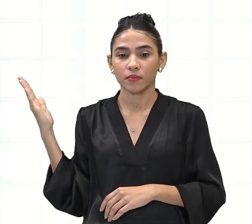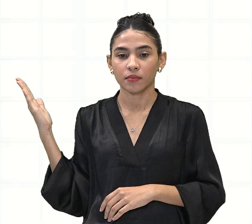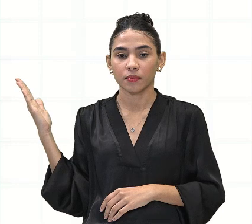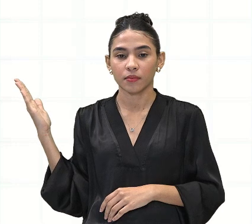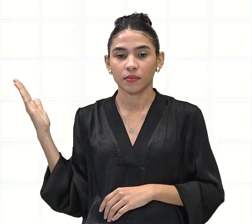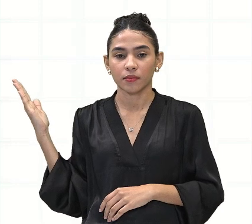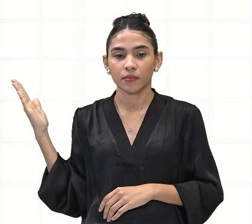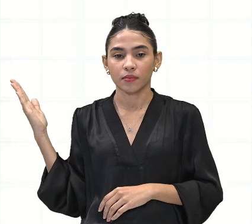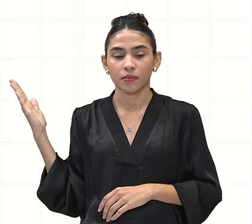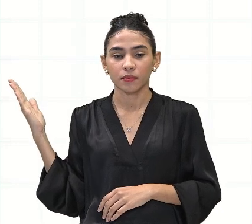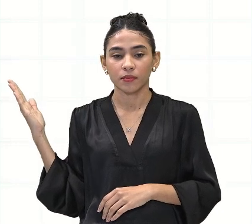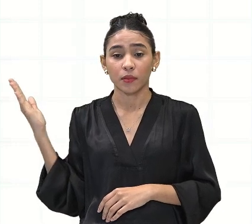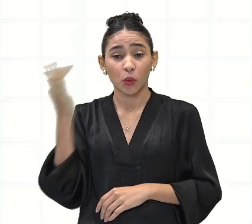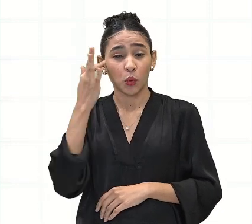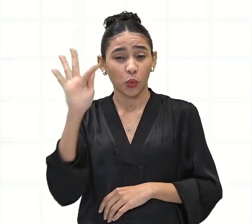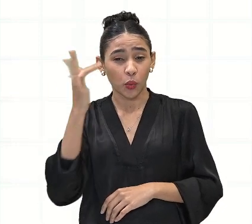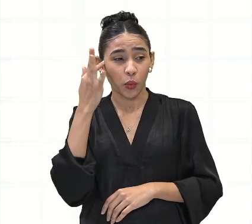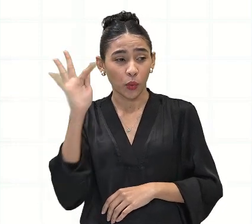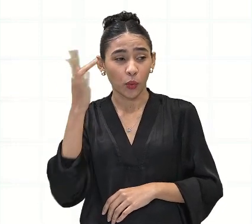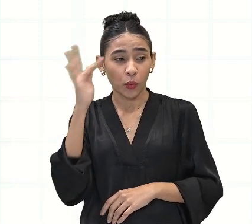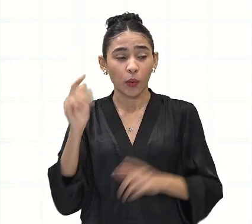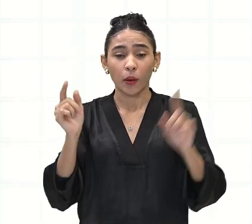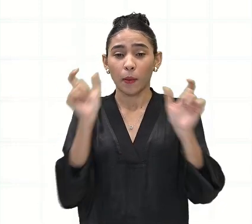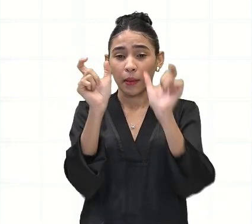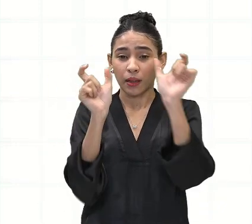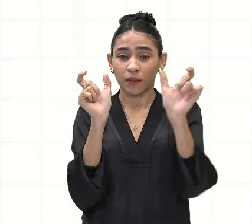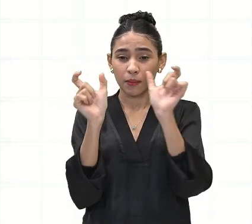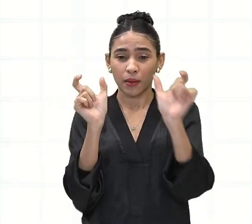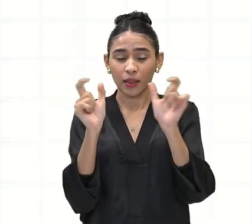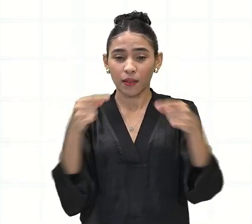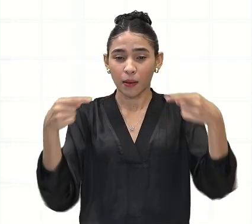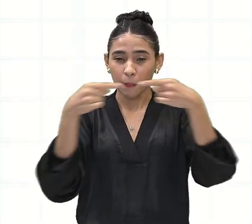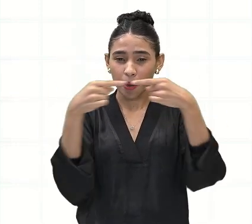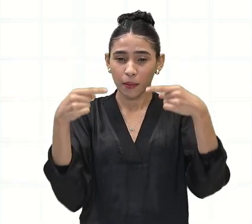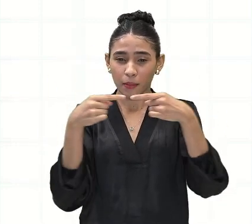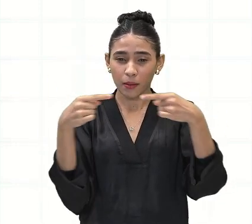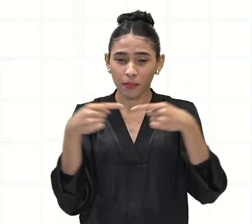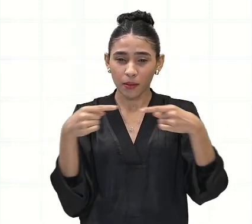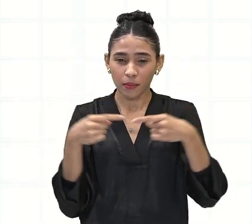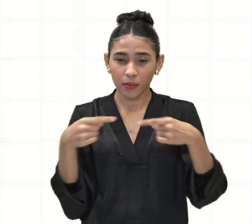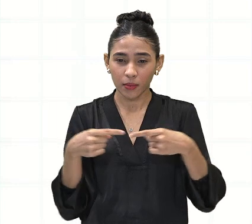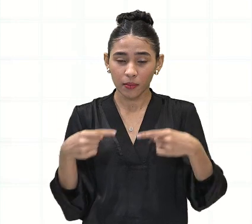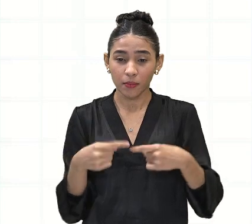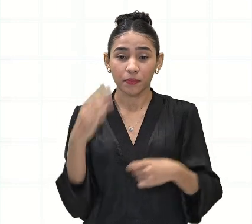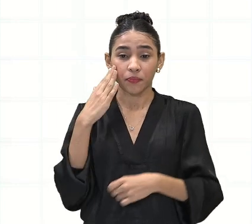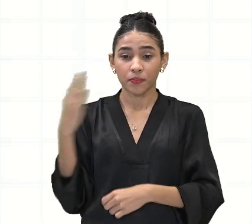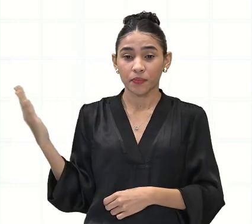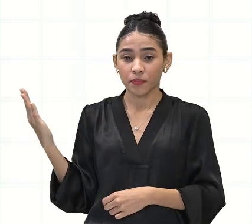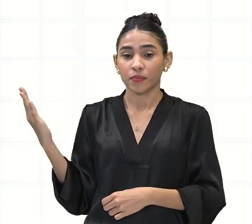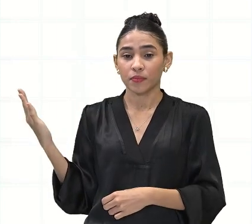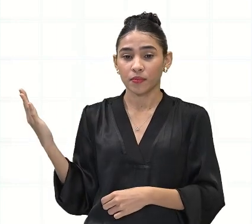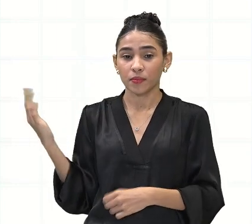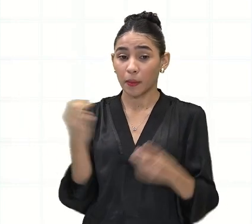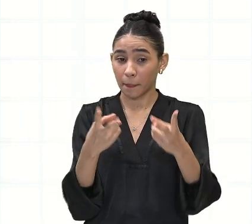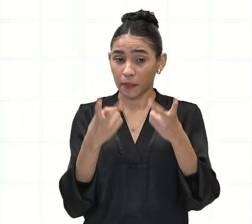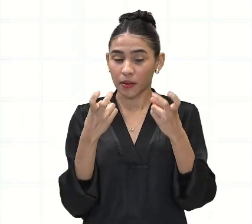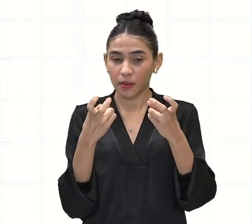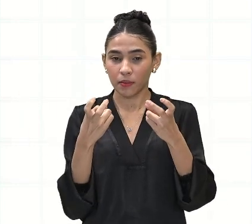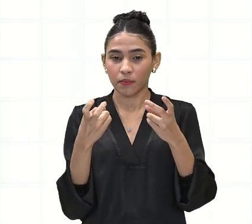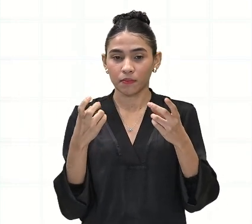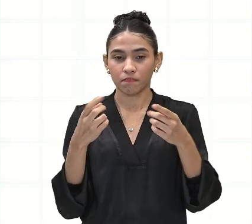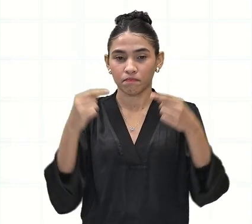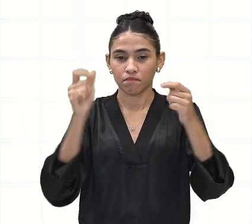Achaquica, enxaqueca. Açuc, açougue. Babagá, papagaio.